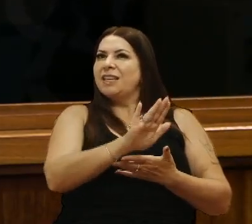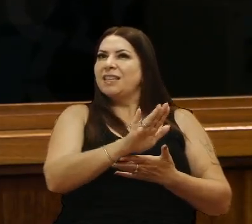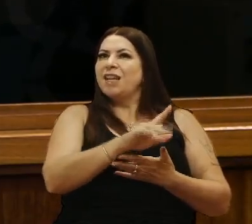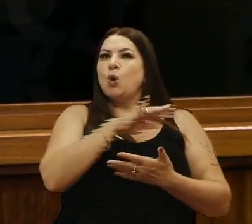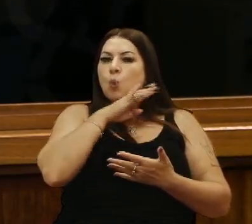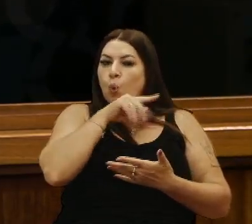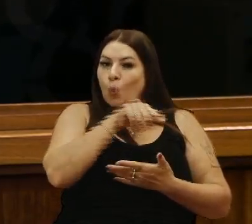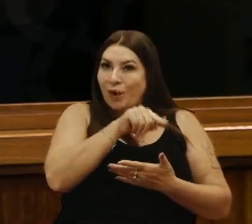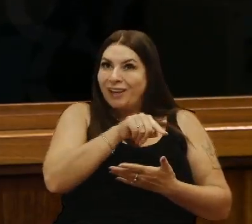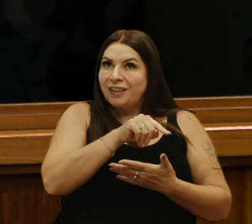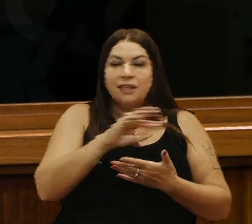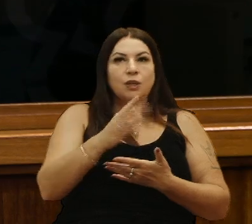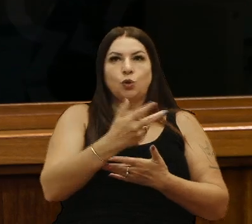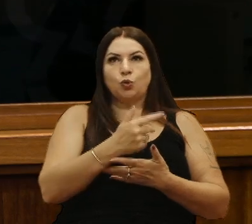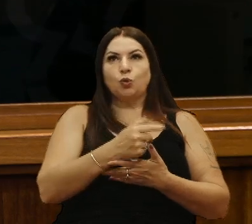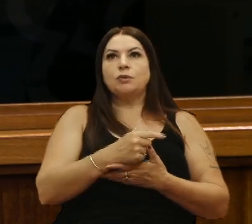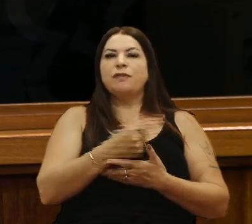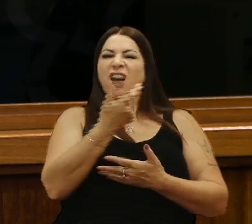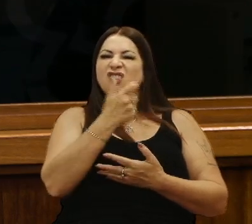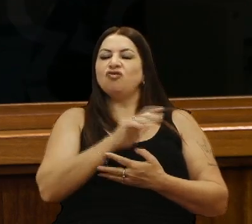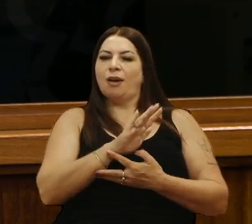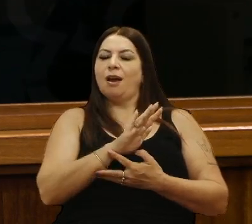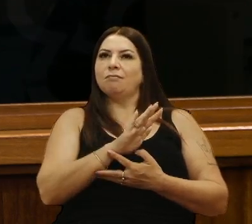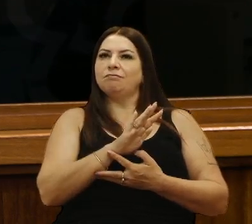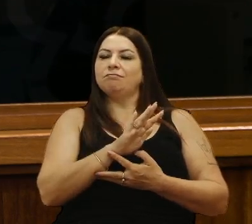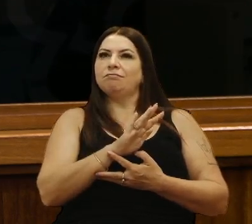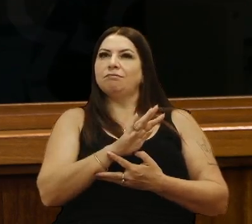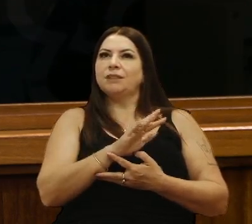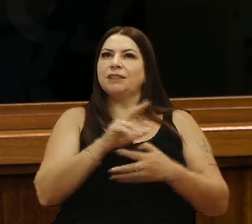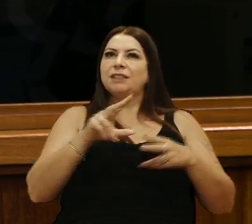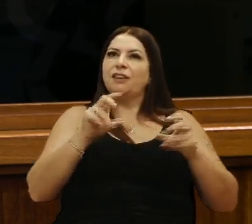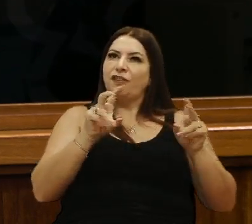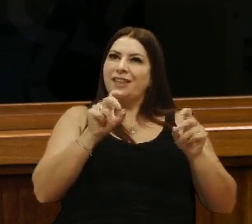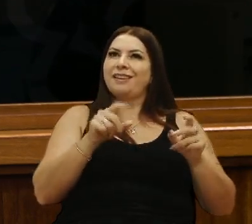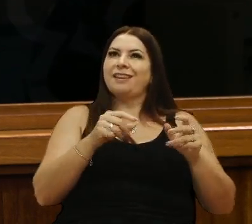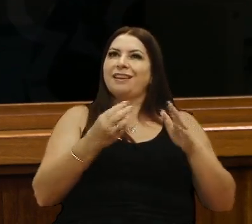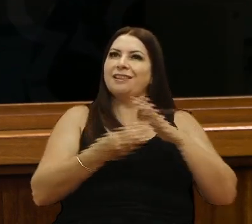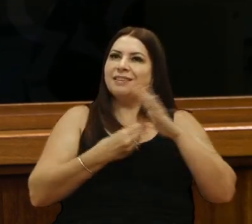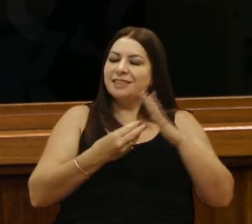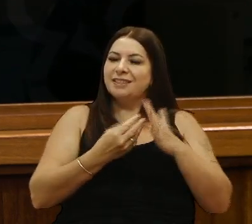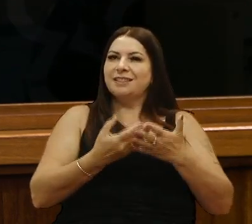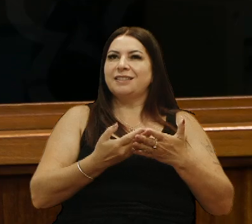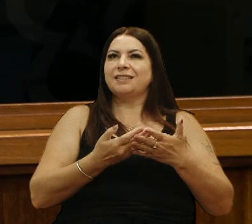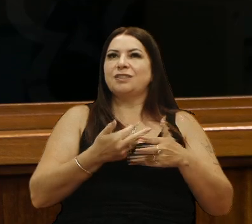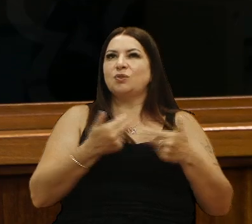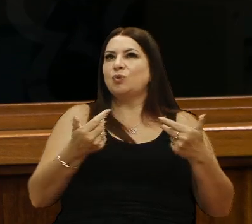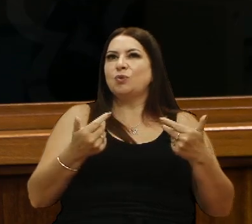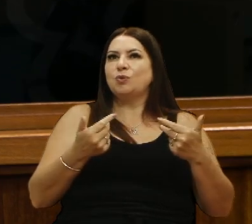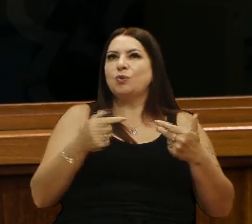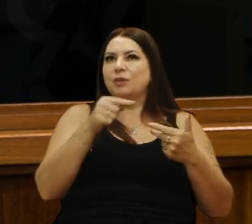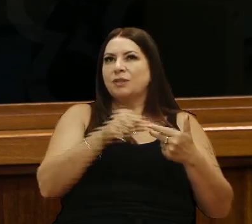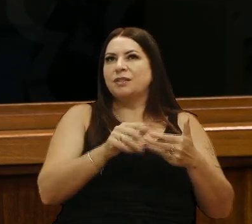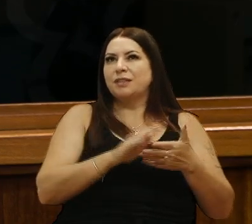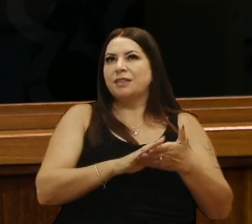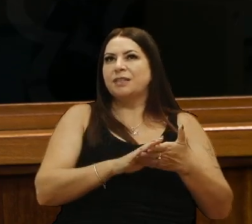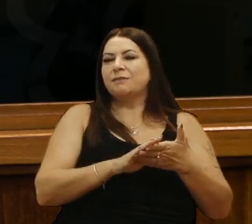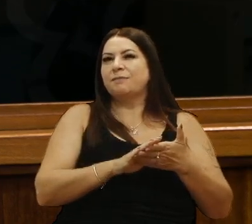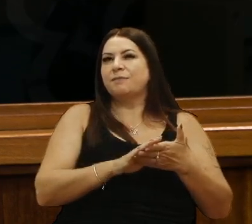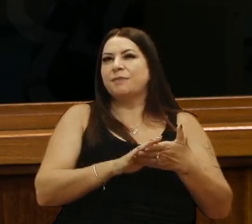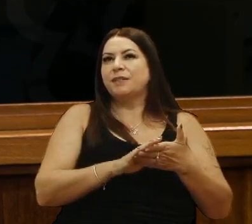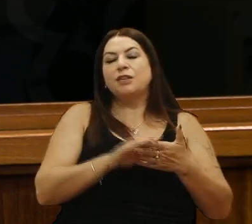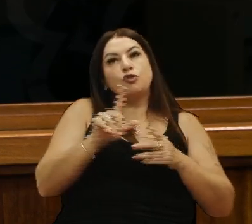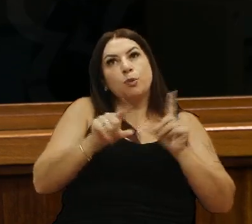ruim, que daí todo mundo vai achar que a privatização, a terceirização, ou coisa que o valha, seja